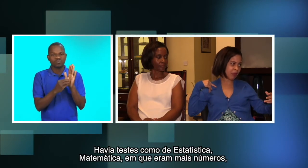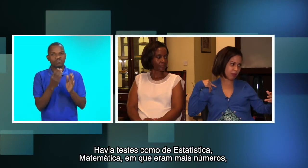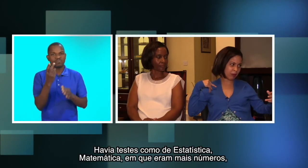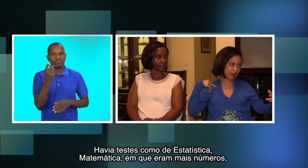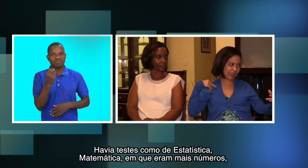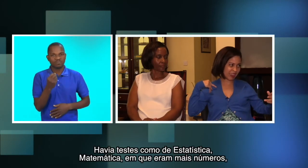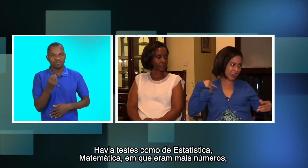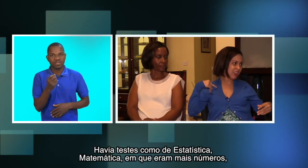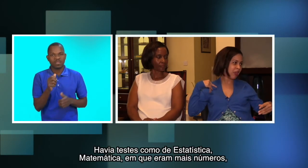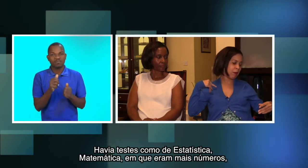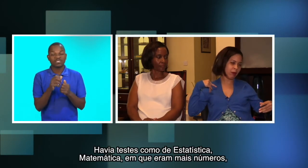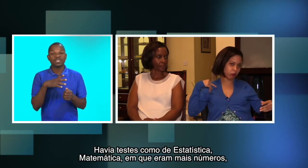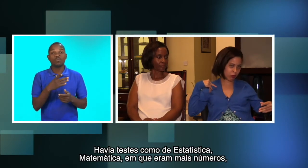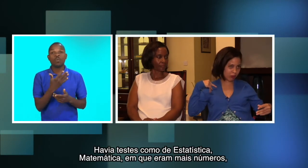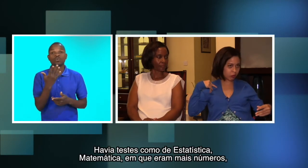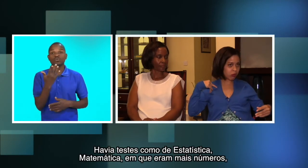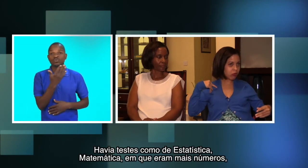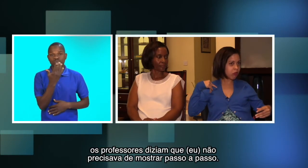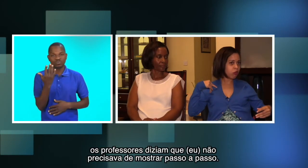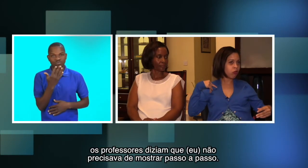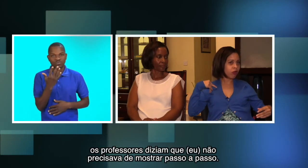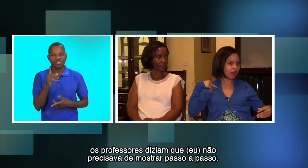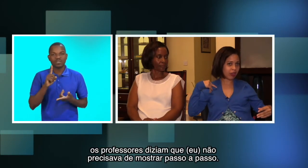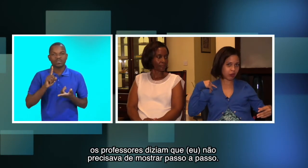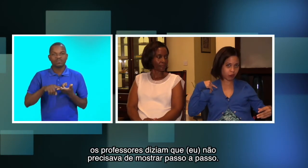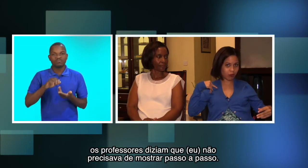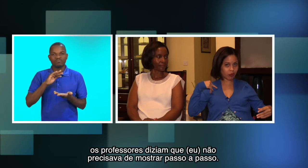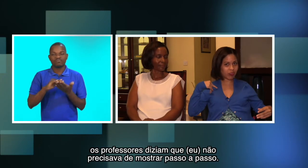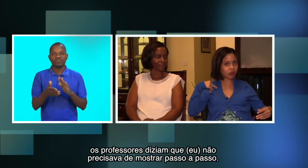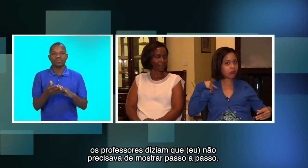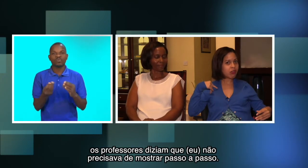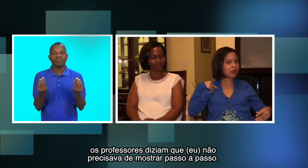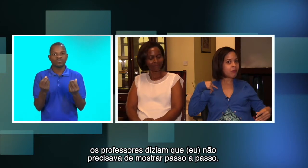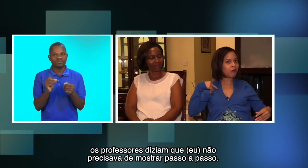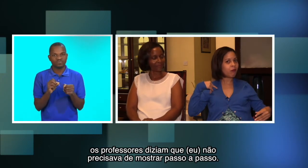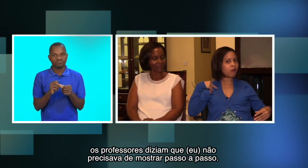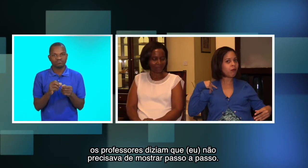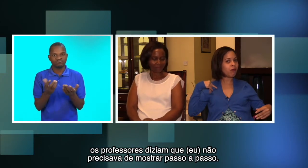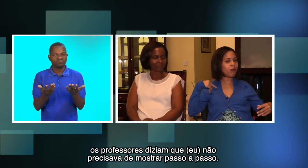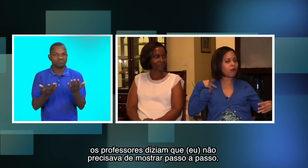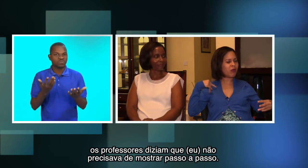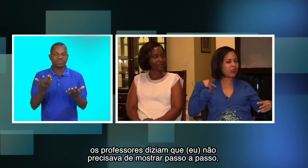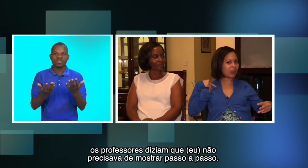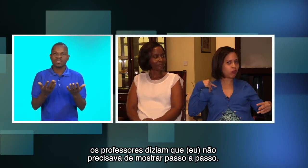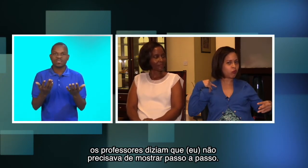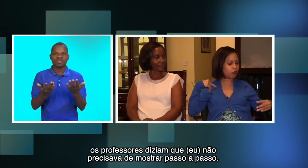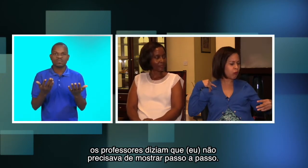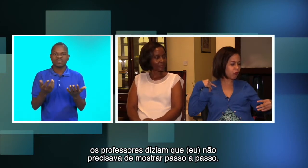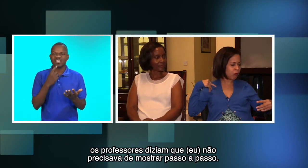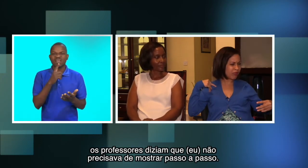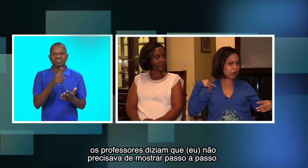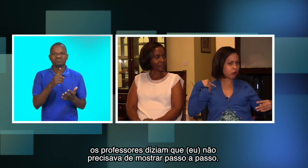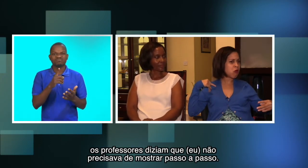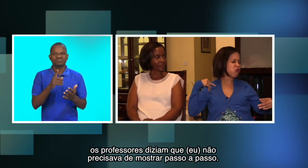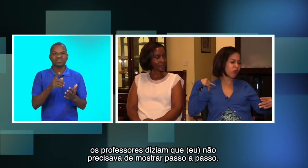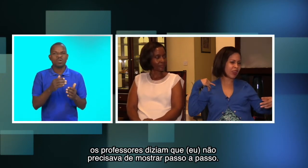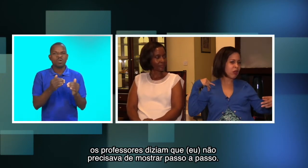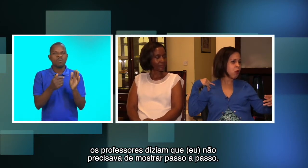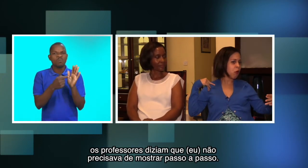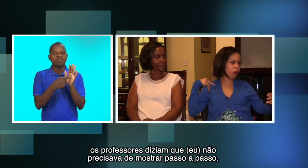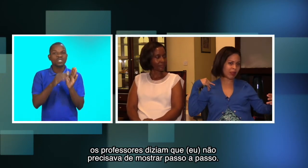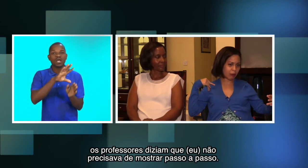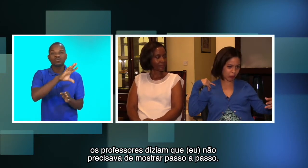e matemática, que é mais números. É mais números. As pessoas, por exemplo, não precisam